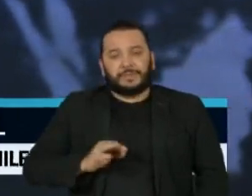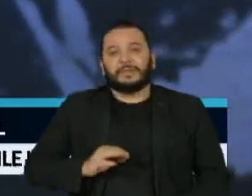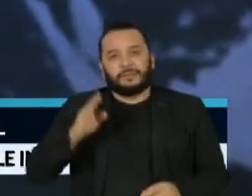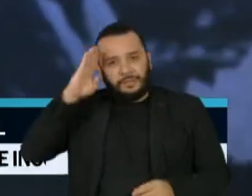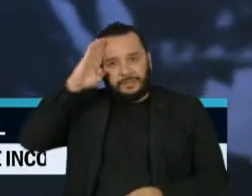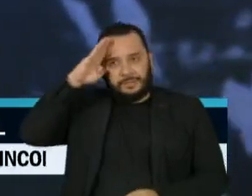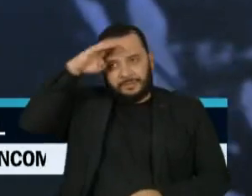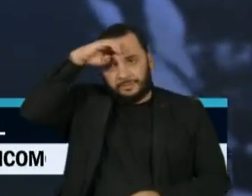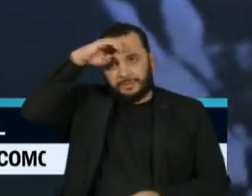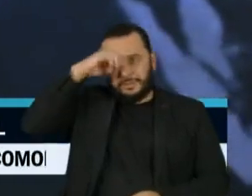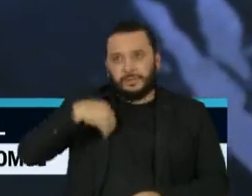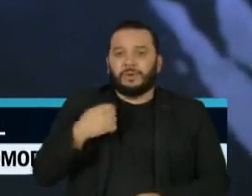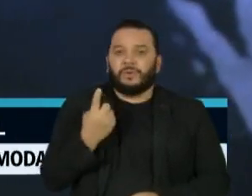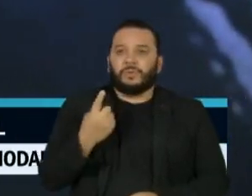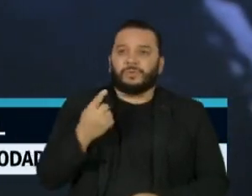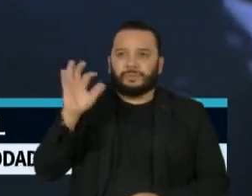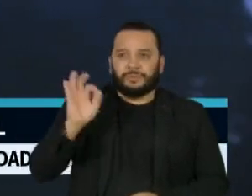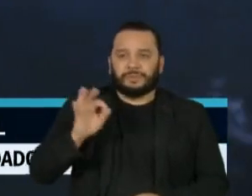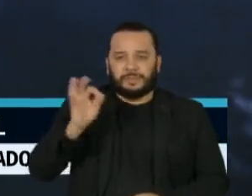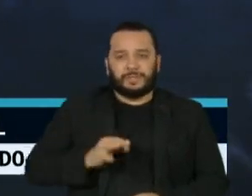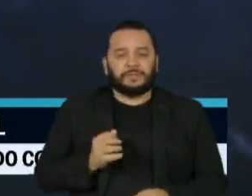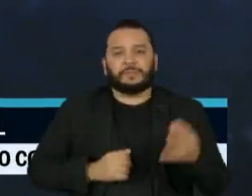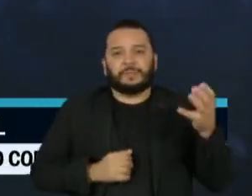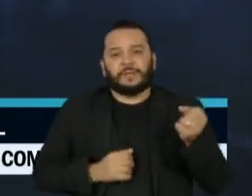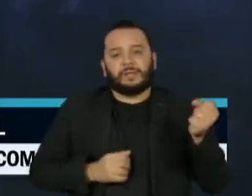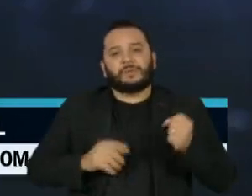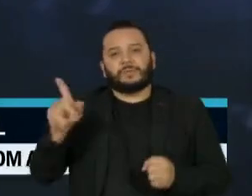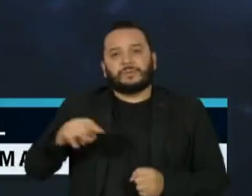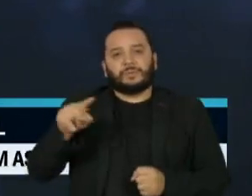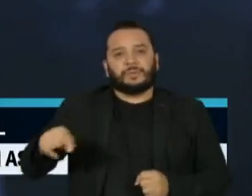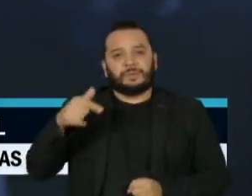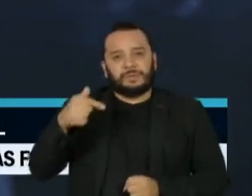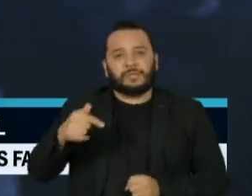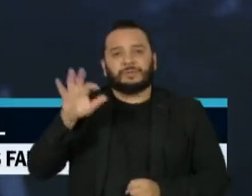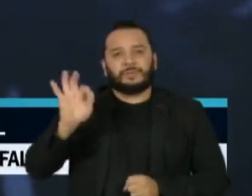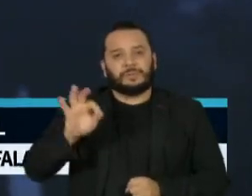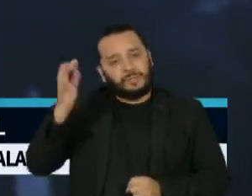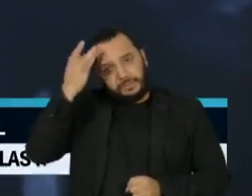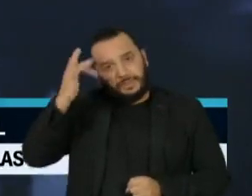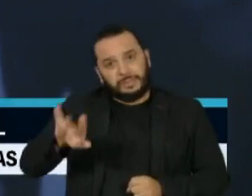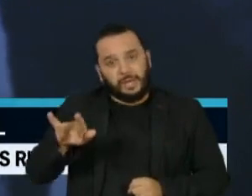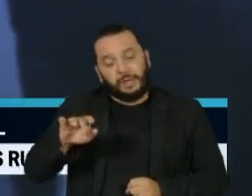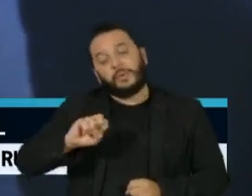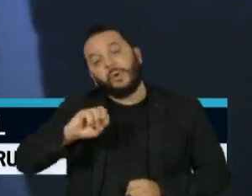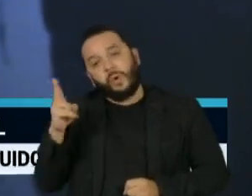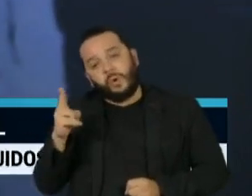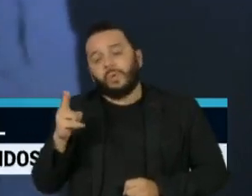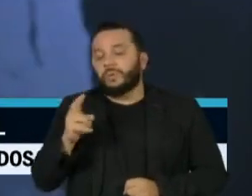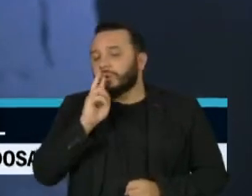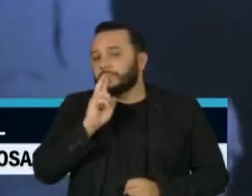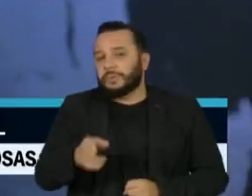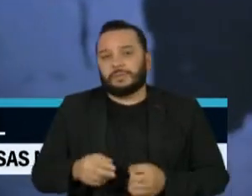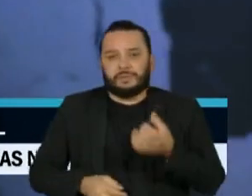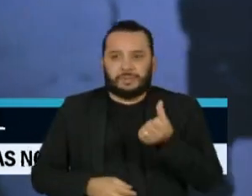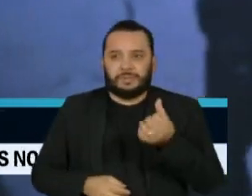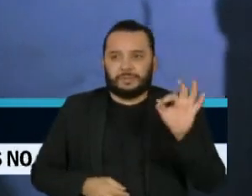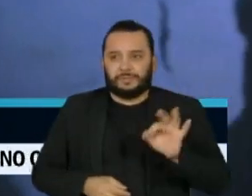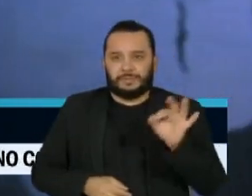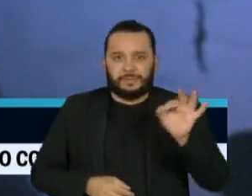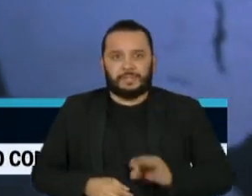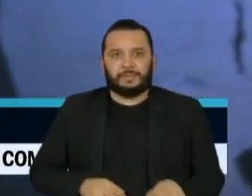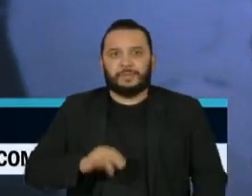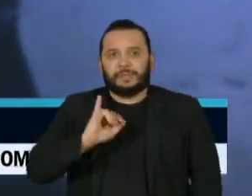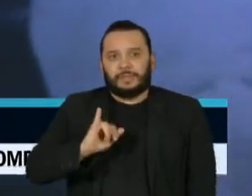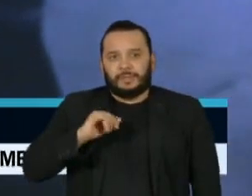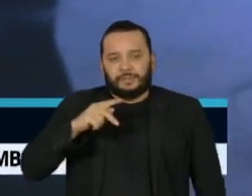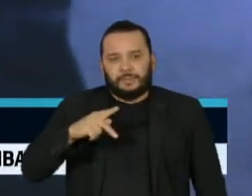Filipe Dávila do novo 1% brancos e nulos tomam 7% não sabem ou não responderam 6%. o